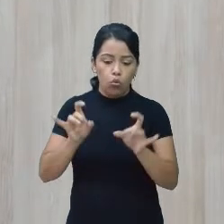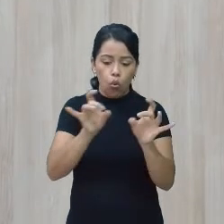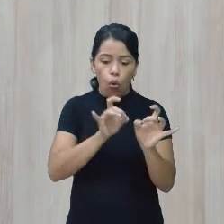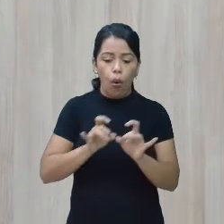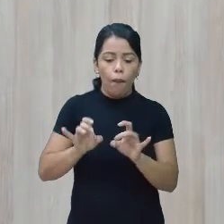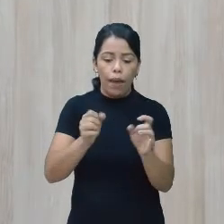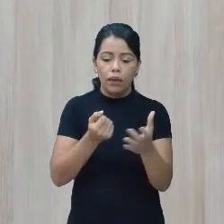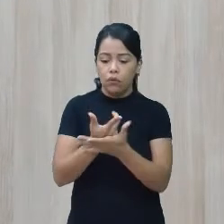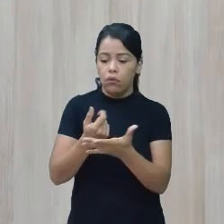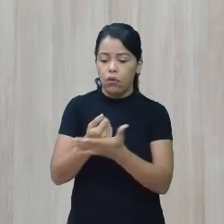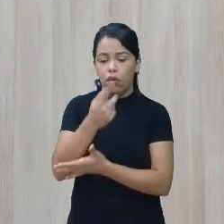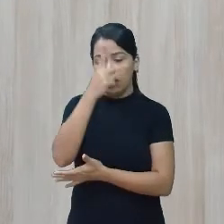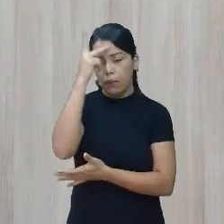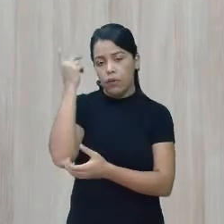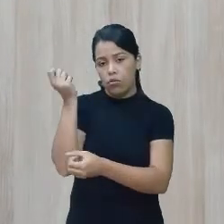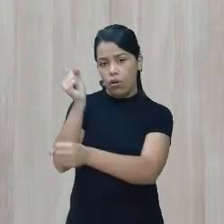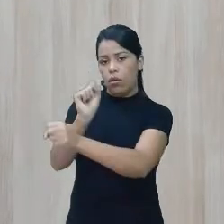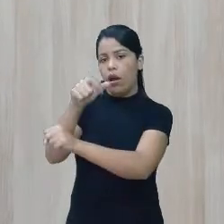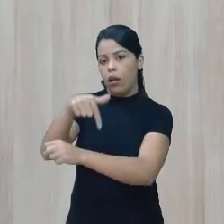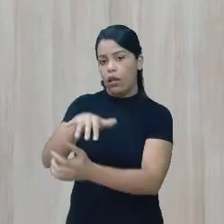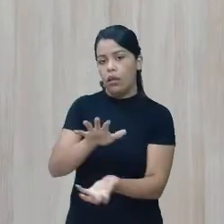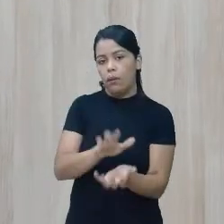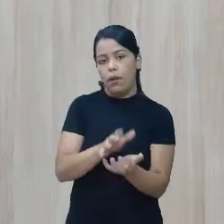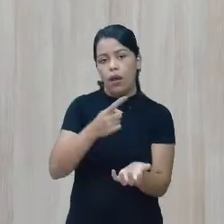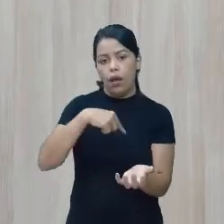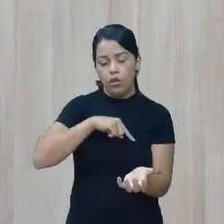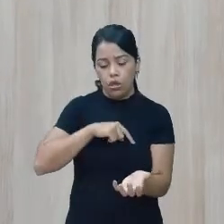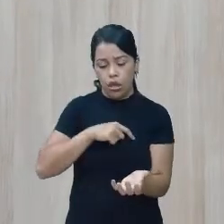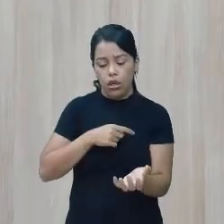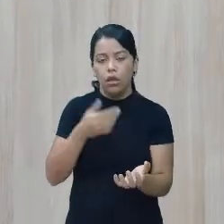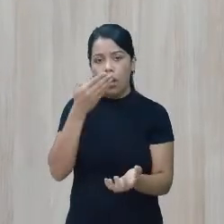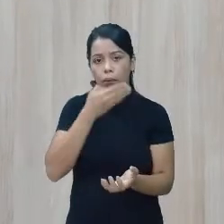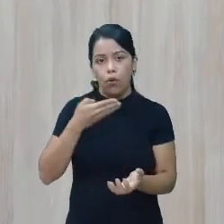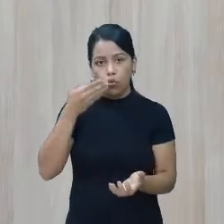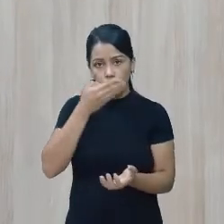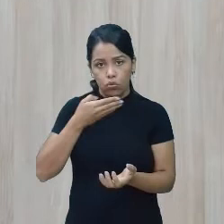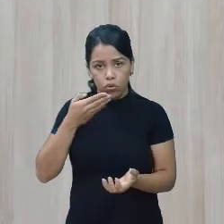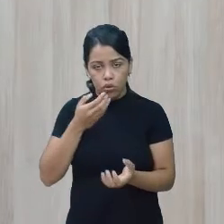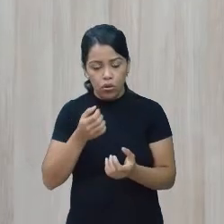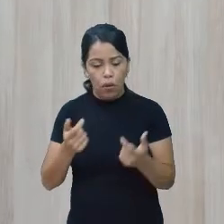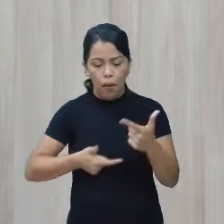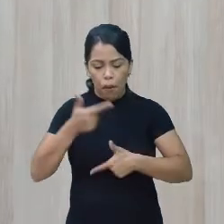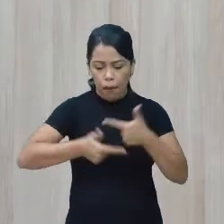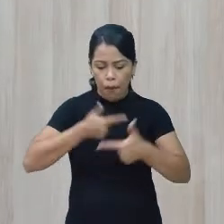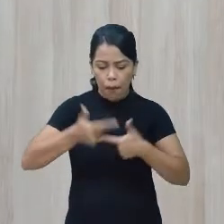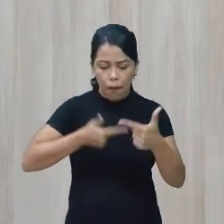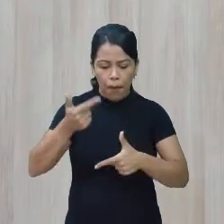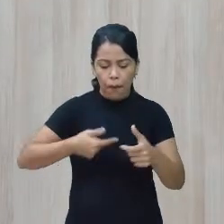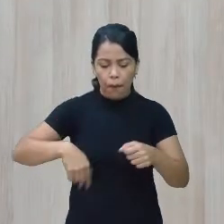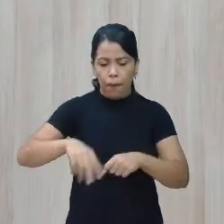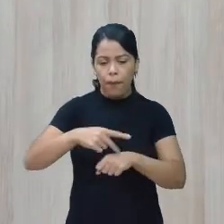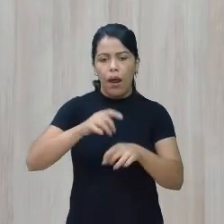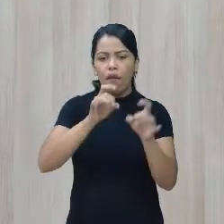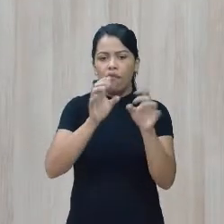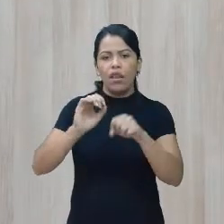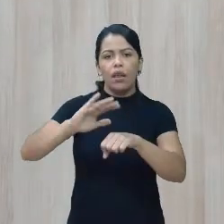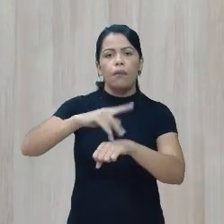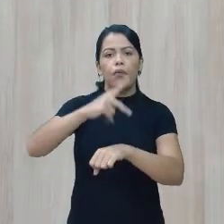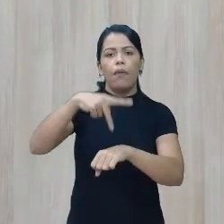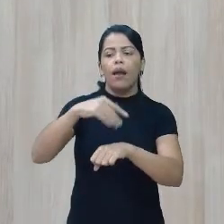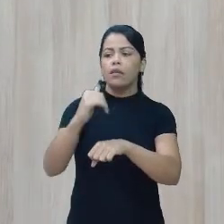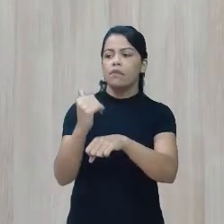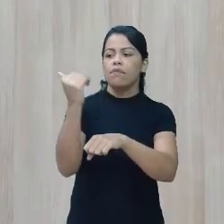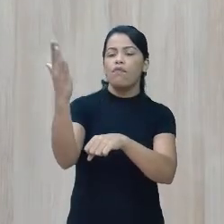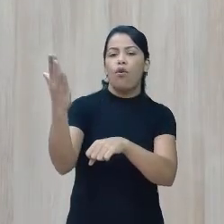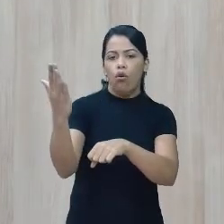escravizadas, né, ou seja, daqui de Pernambuco. A gente está produzindo açúcar para exportar, né, uma atividade agroexportadora aí desde o século XVI, e